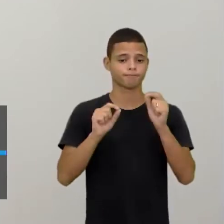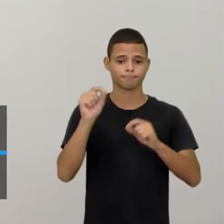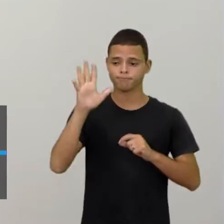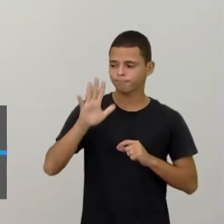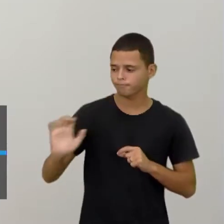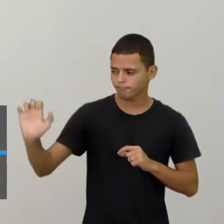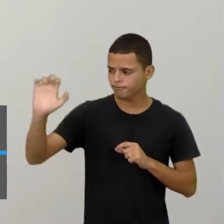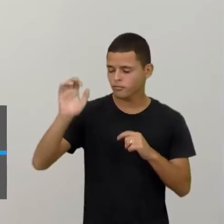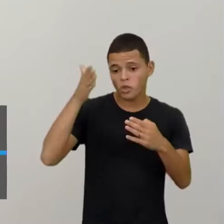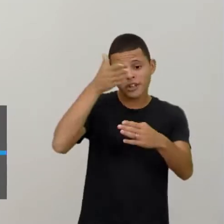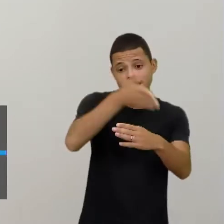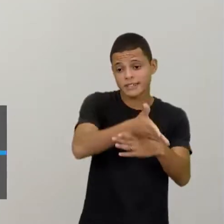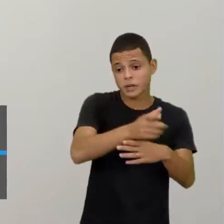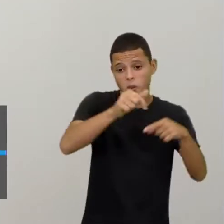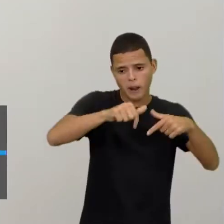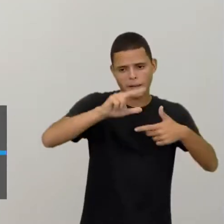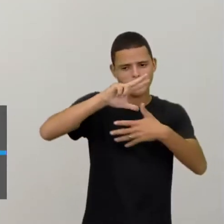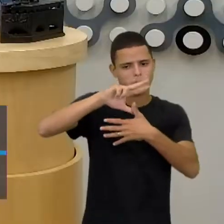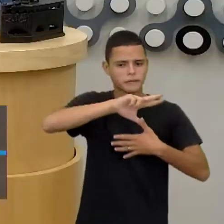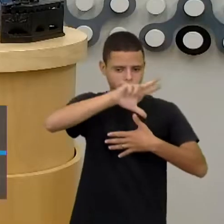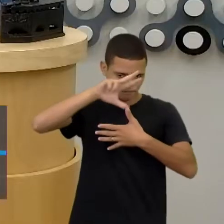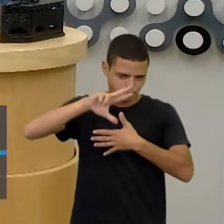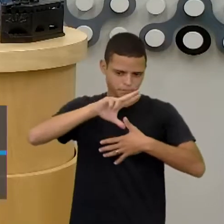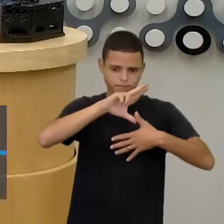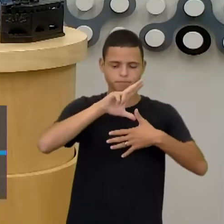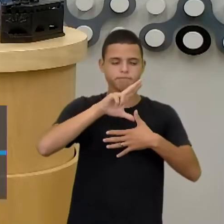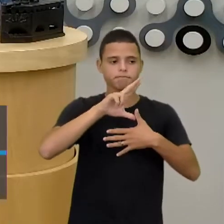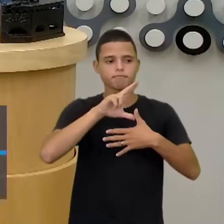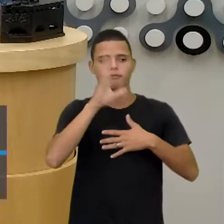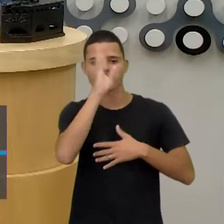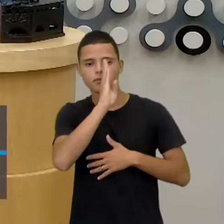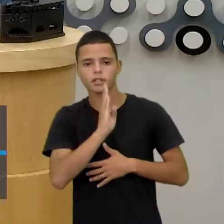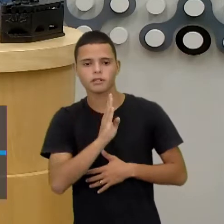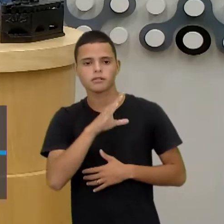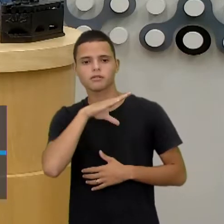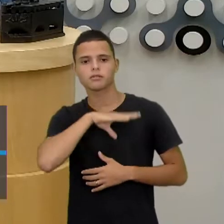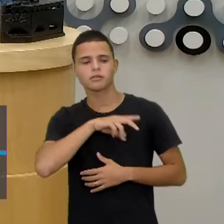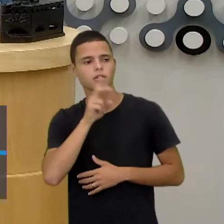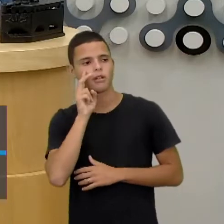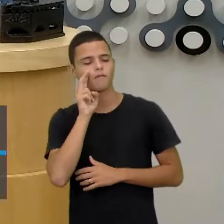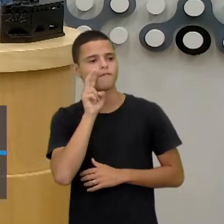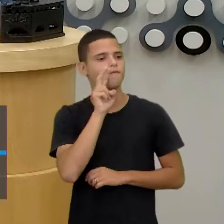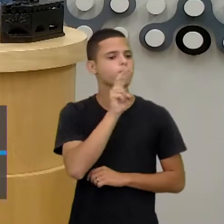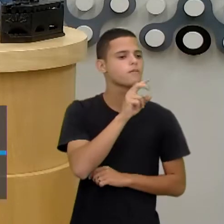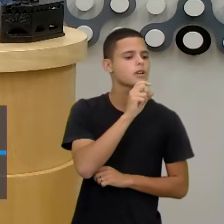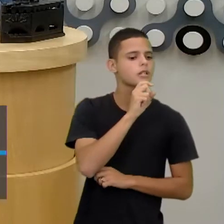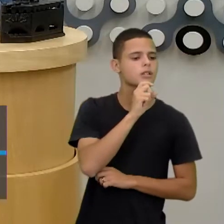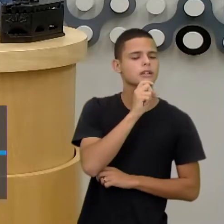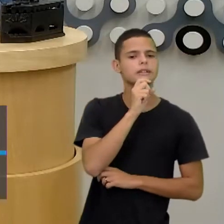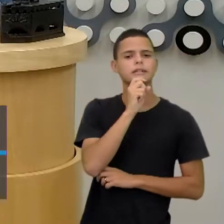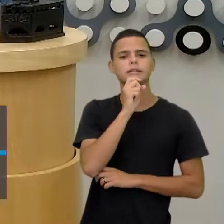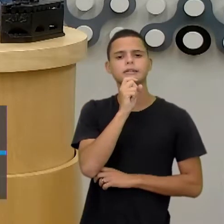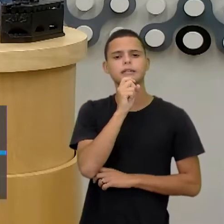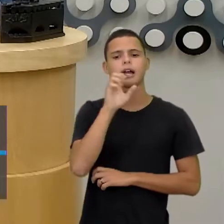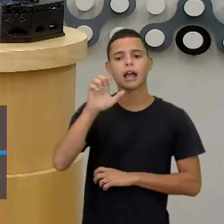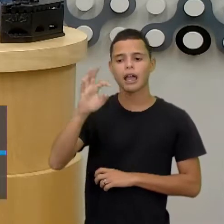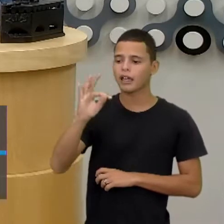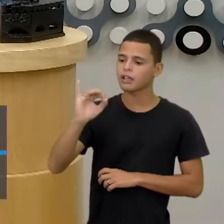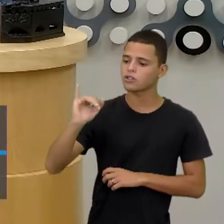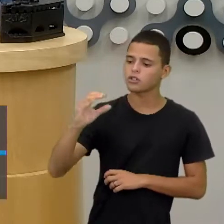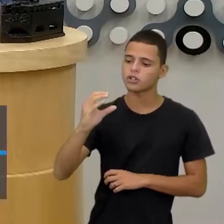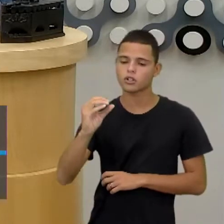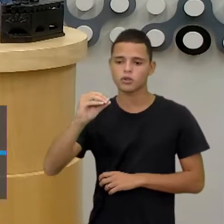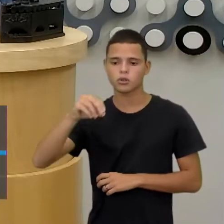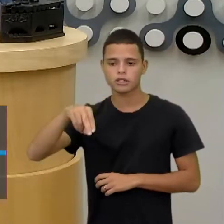na América. Porque quando eles chegam na América, eles têm aquele olhar etnocêntrico, que é um termo